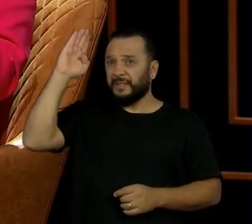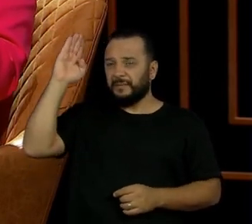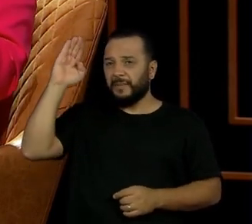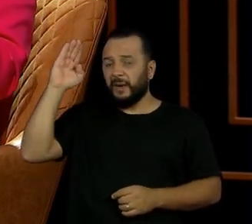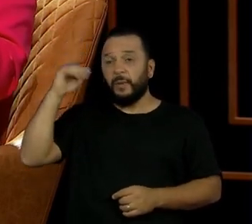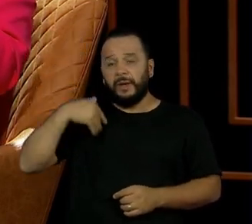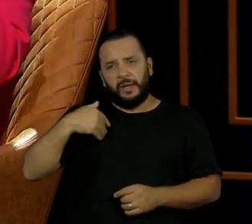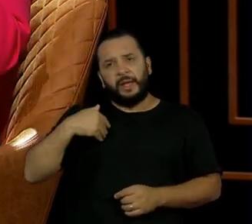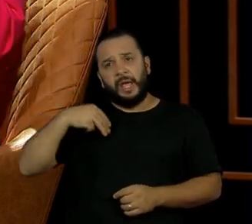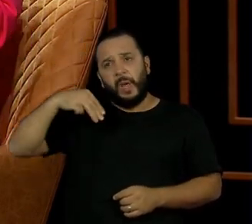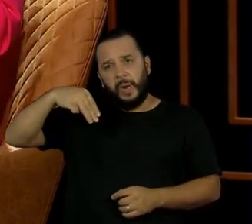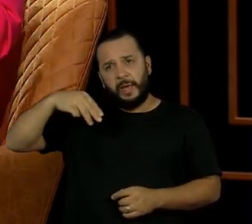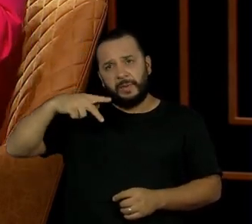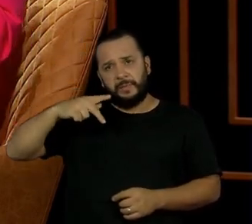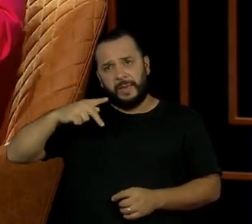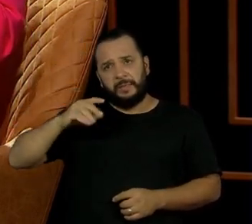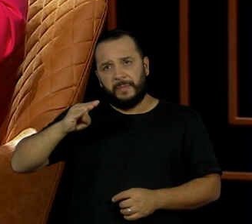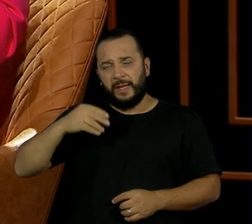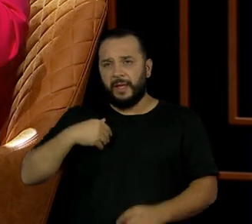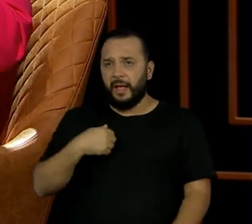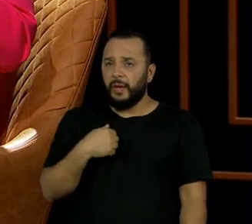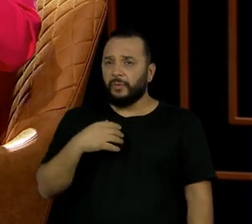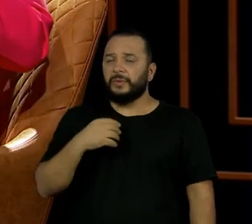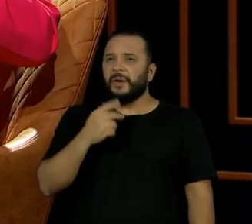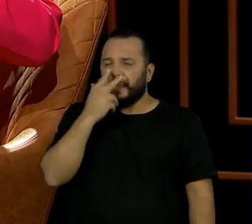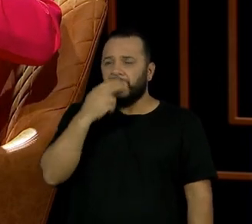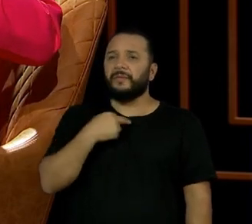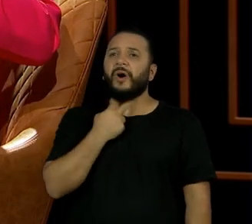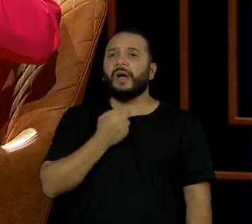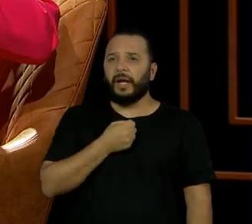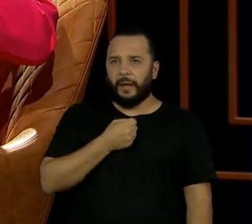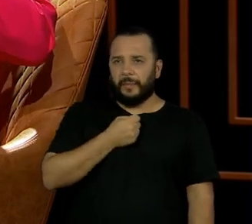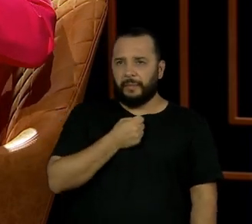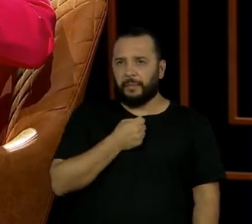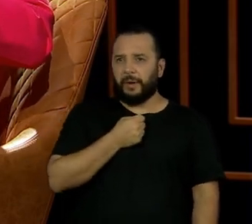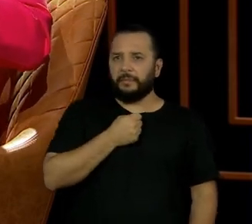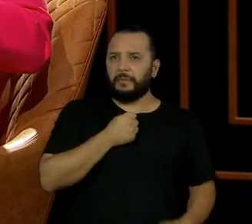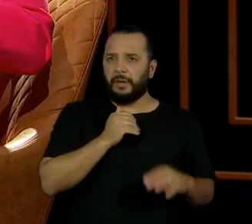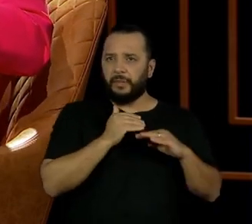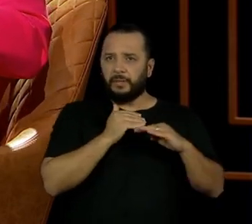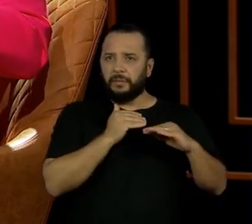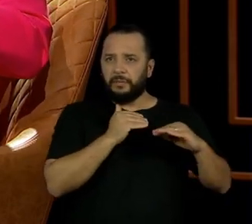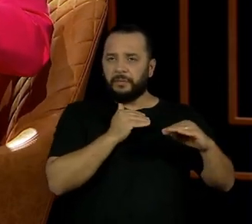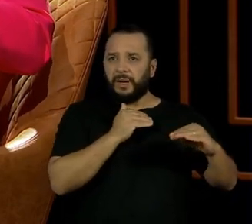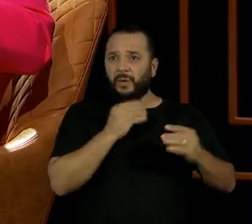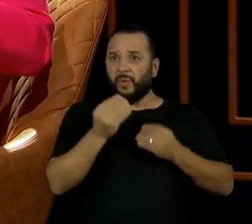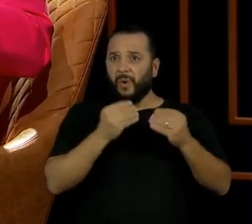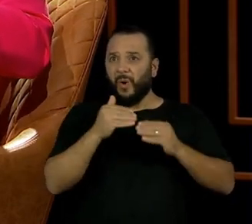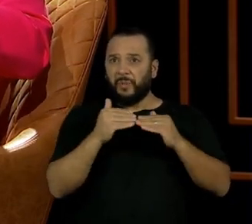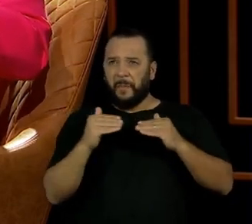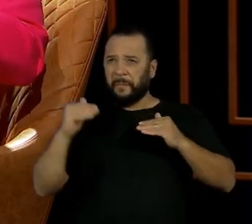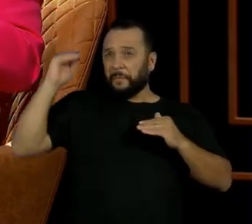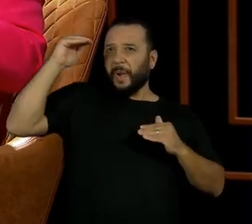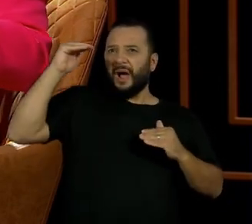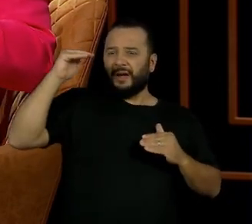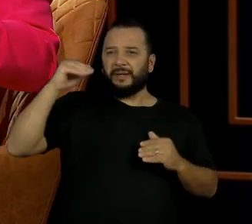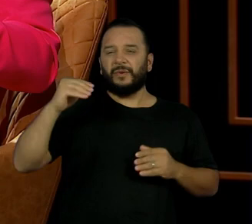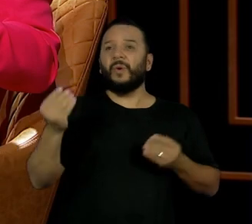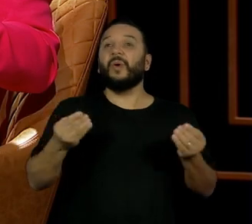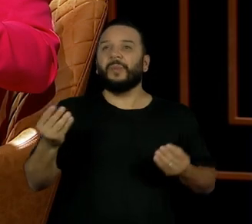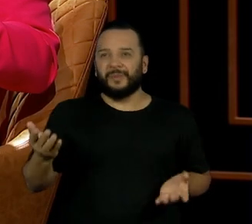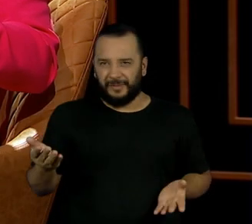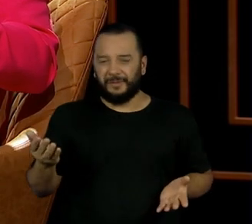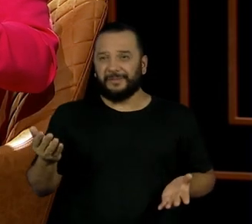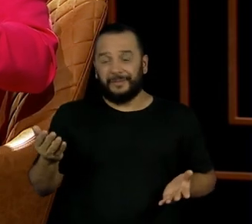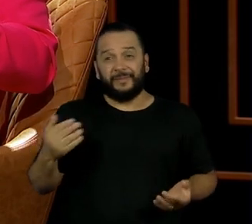essa aí eu tive que entender como eu ia passar essa voz do peito para a cabeça e